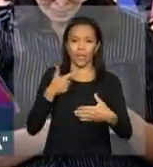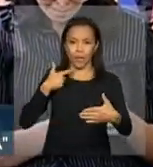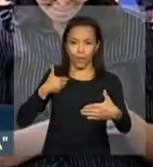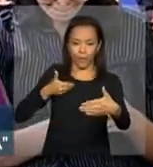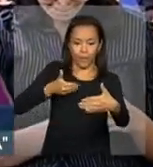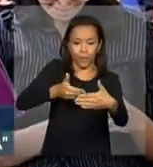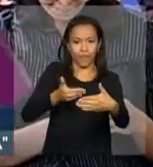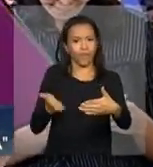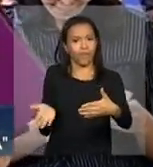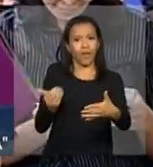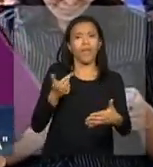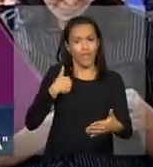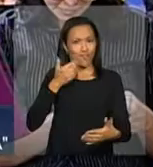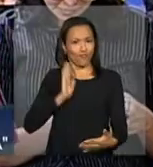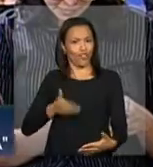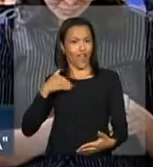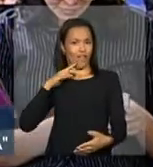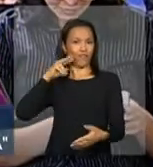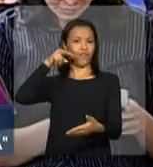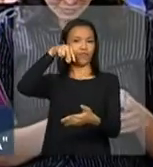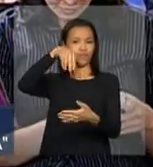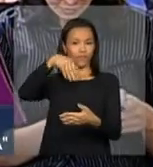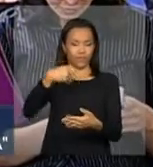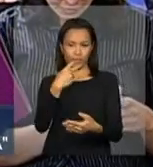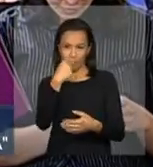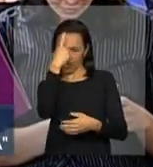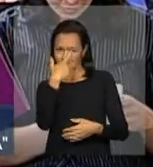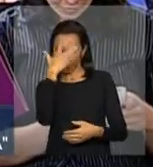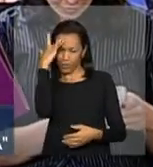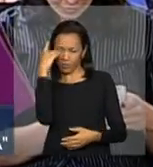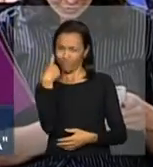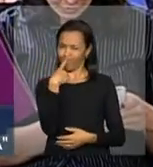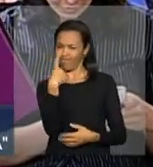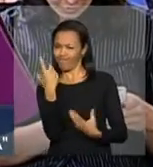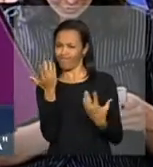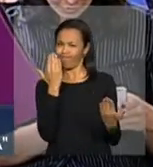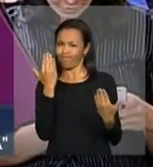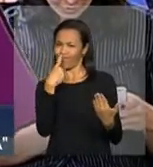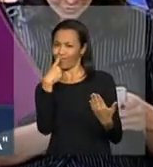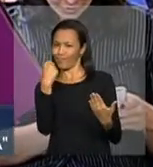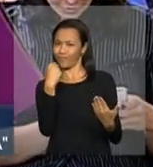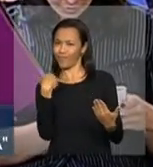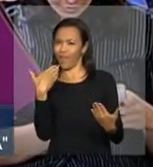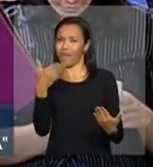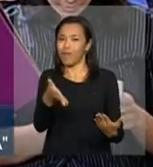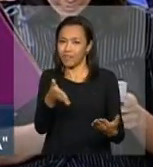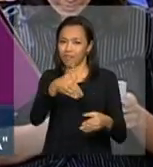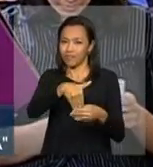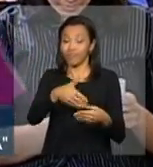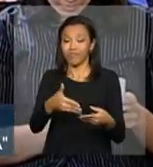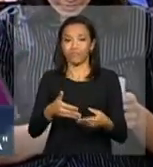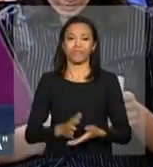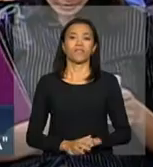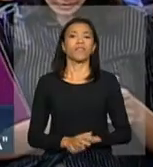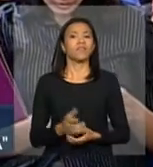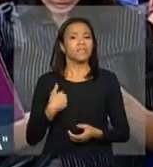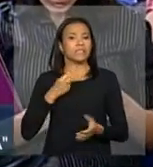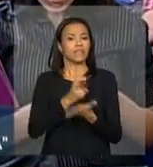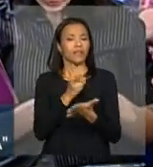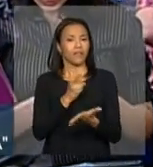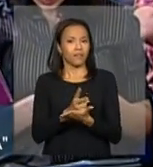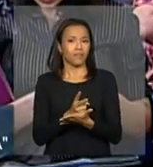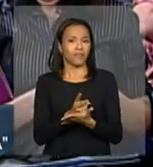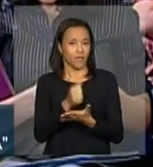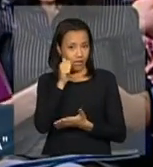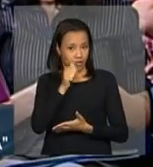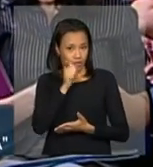avizinham, né? Eu mesma já fui até sondada, e sempre aquela preocupação, e que Concessa, na personagem